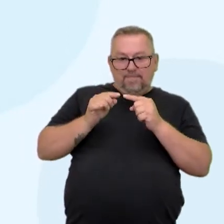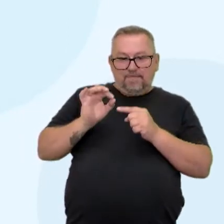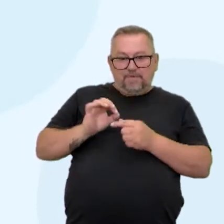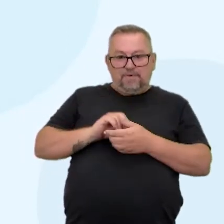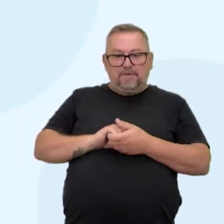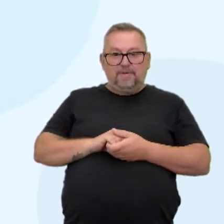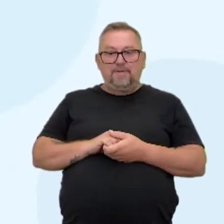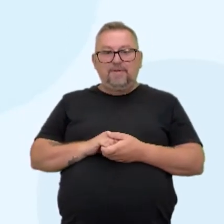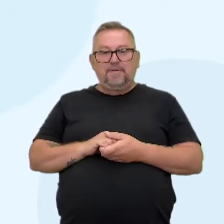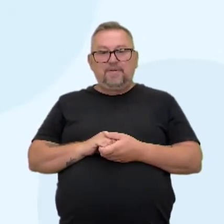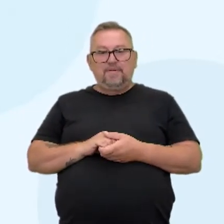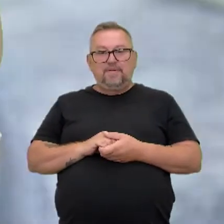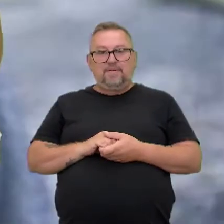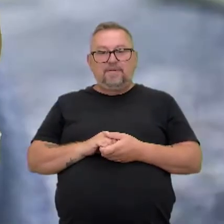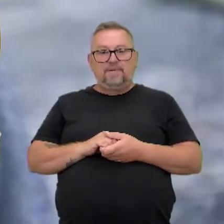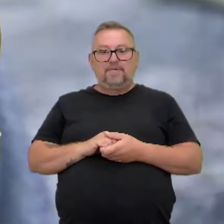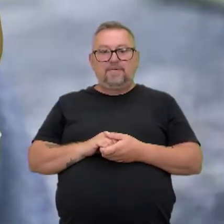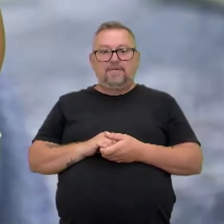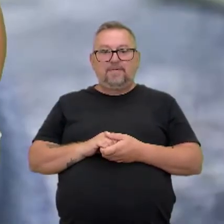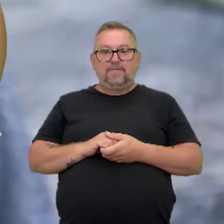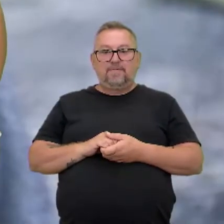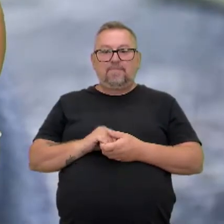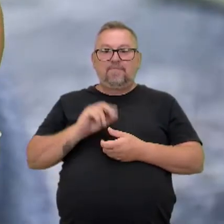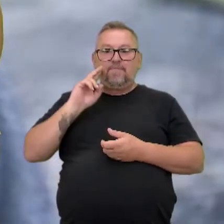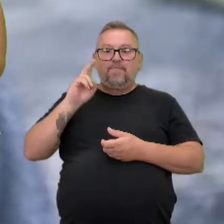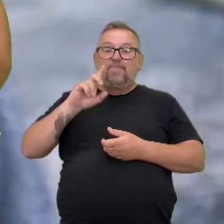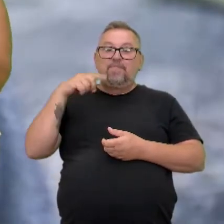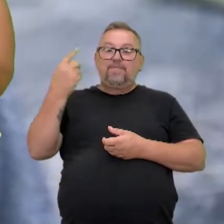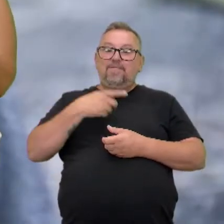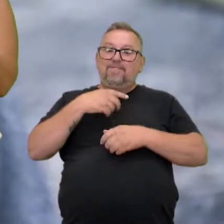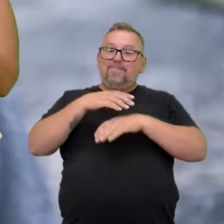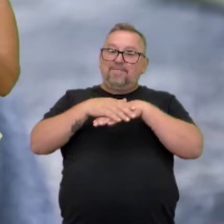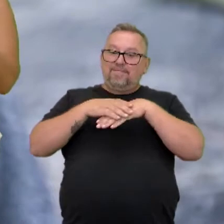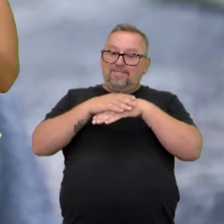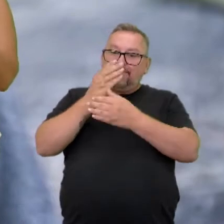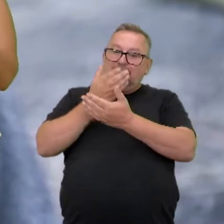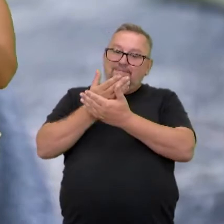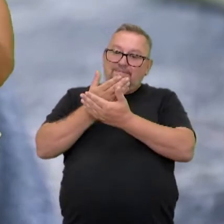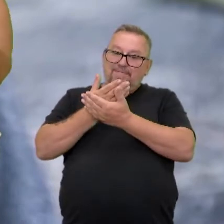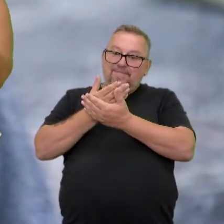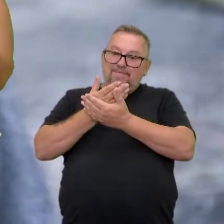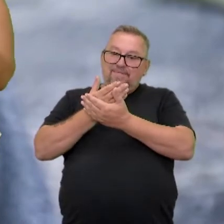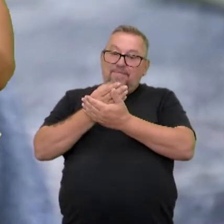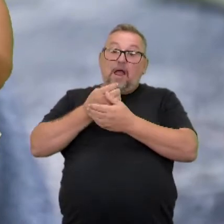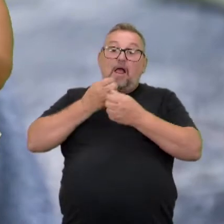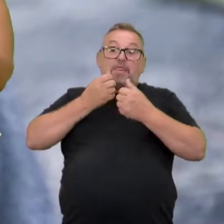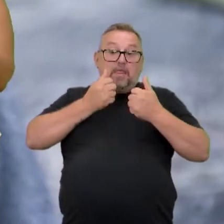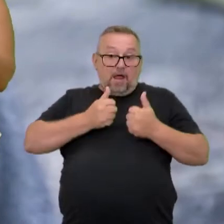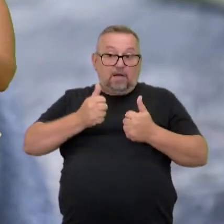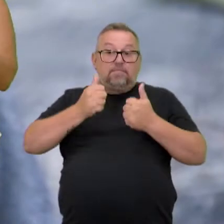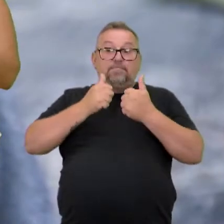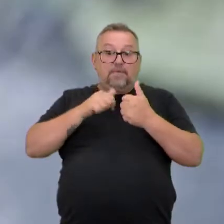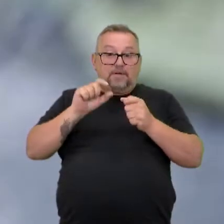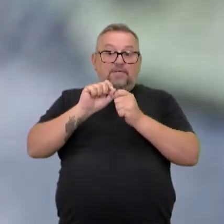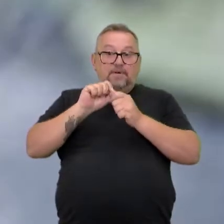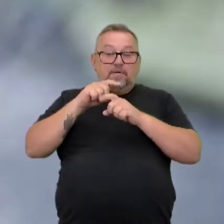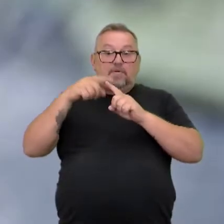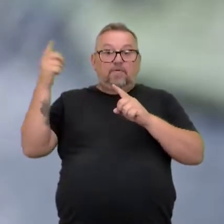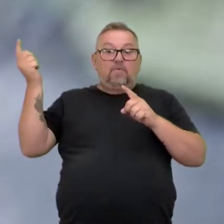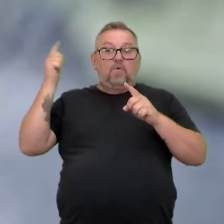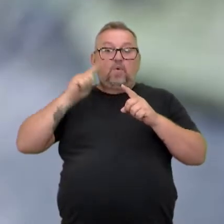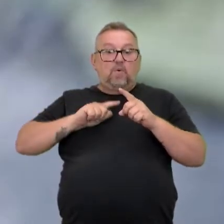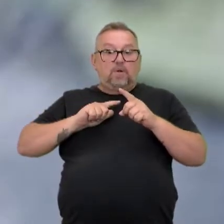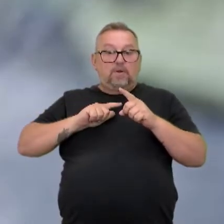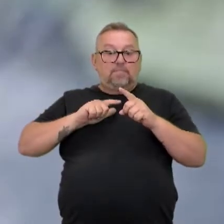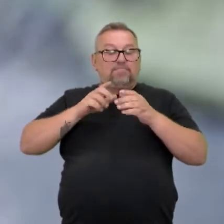que vocês acham? Em parte, sim, né? Porque, e aí, aquilo que a gente estava conversando no começo da aula. Ainda bem que é reproduzido, porque a gente consegue conhecer em